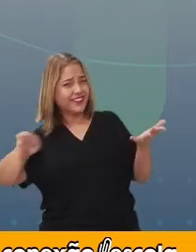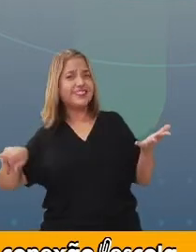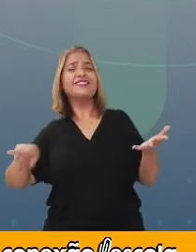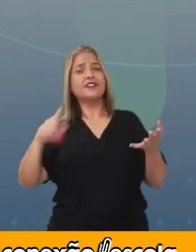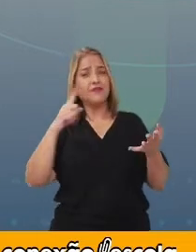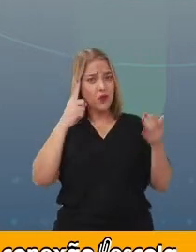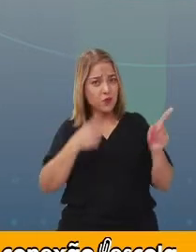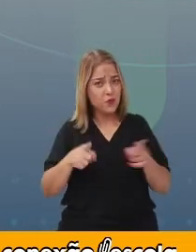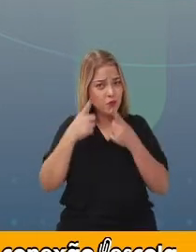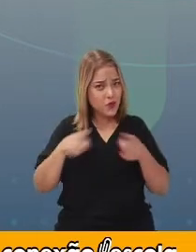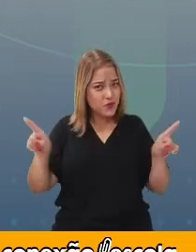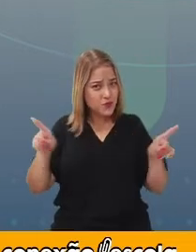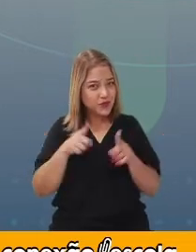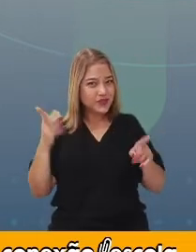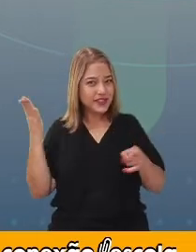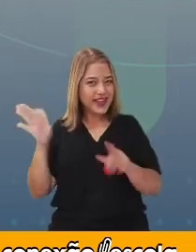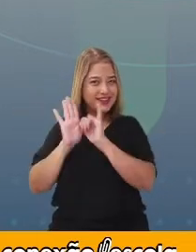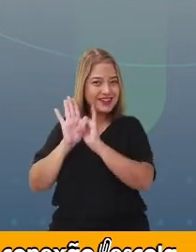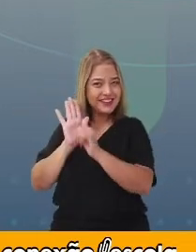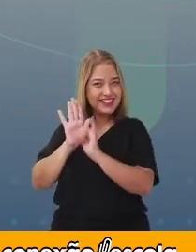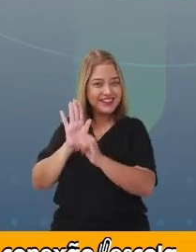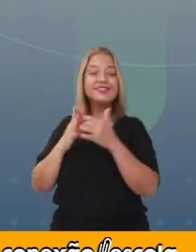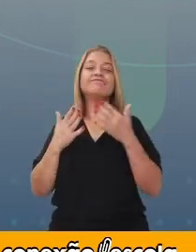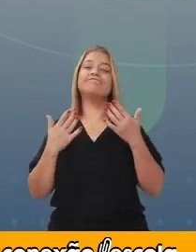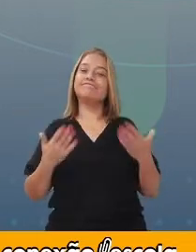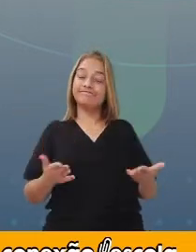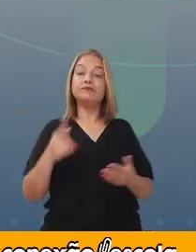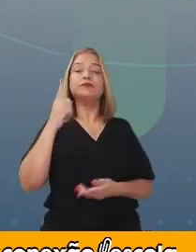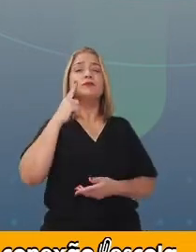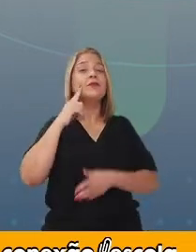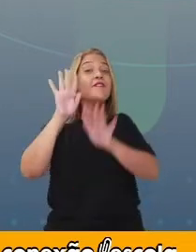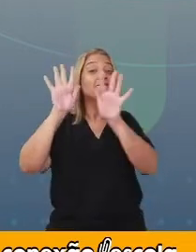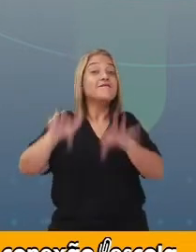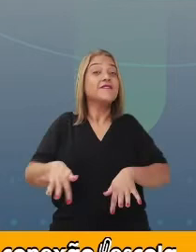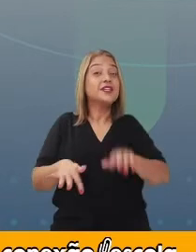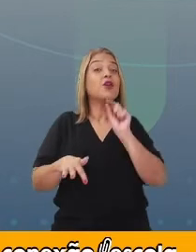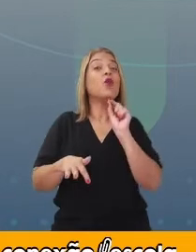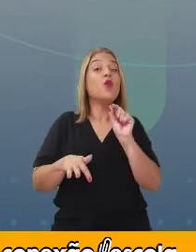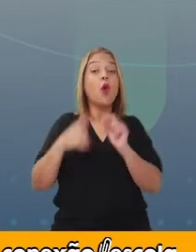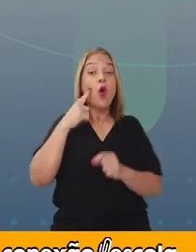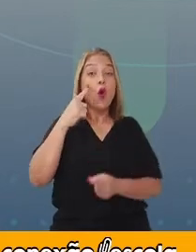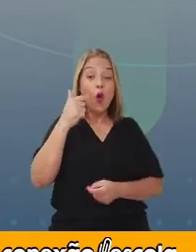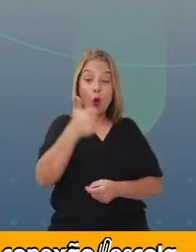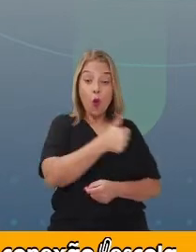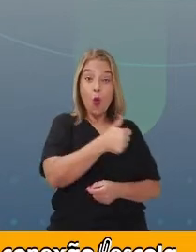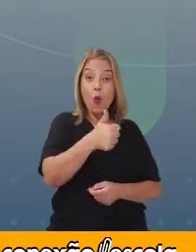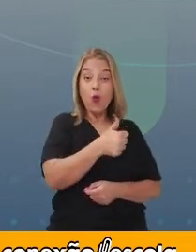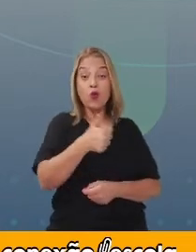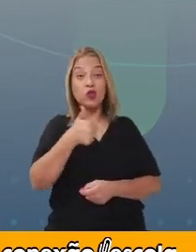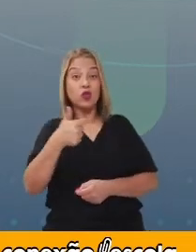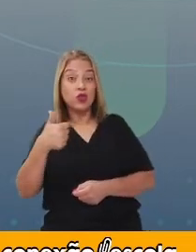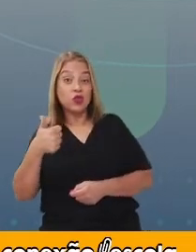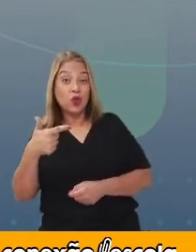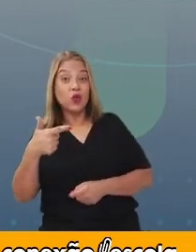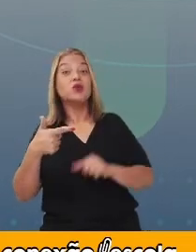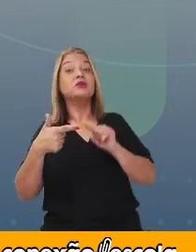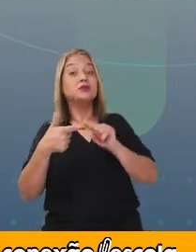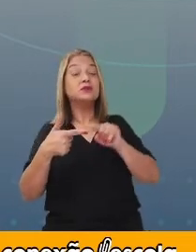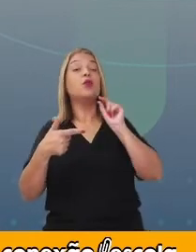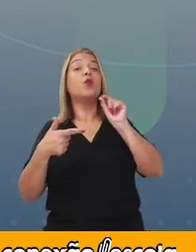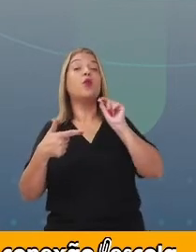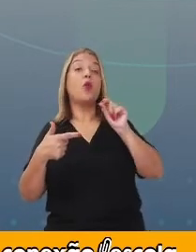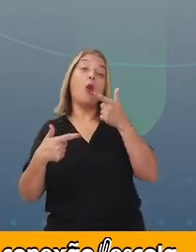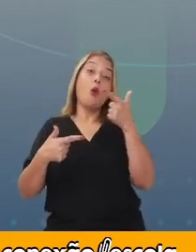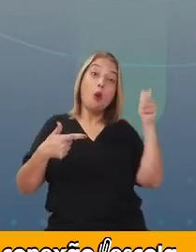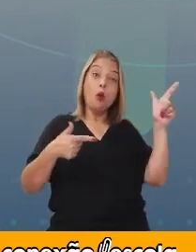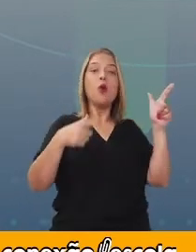música? Nessa parlenda? E no final, 11 e 12. Na outra, nós terminamos